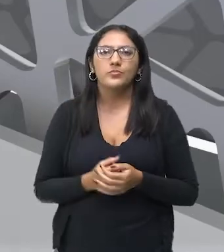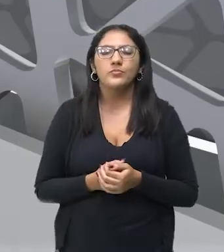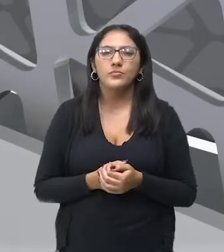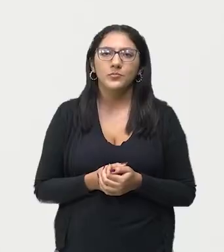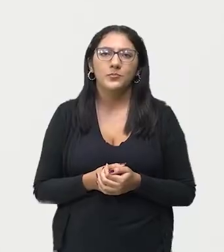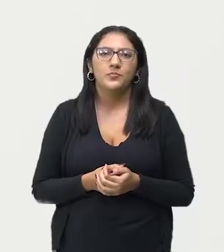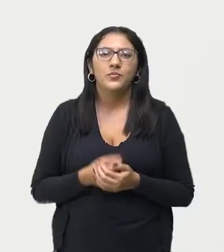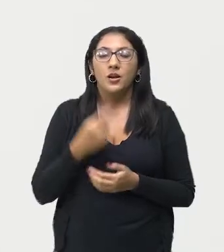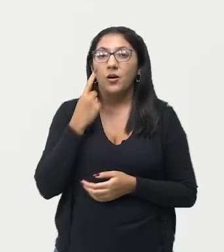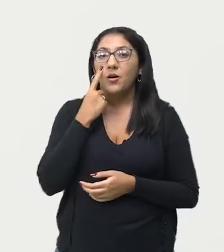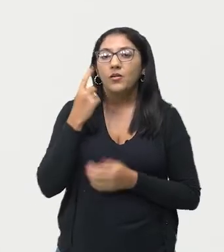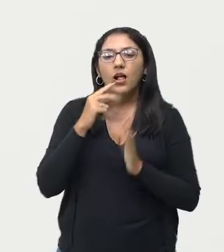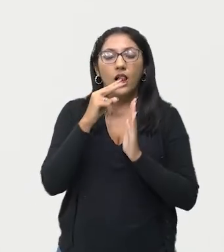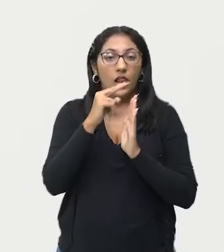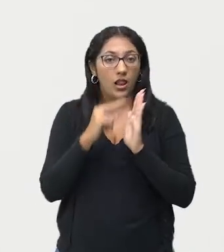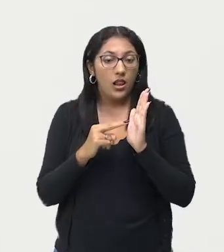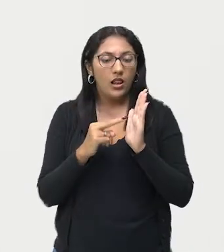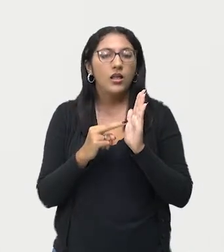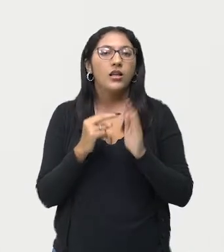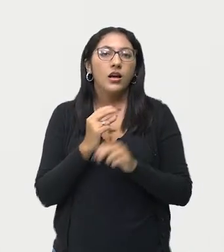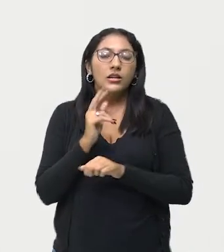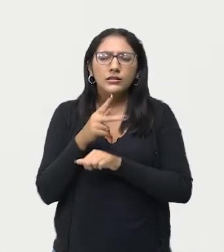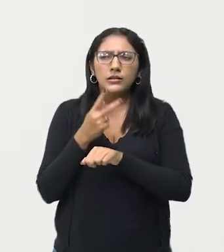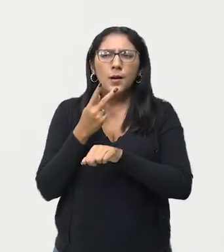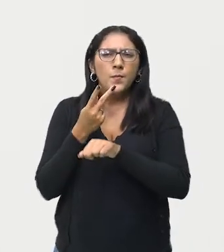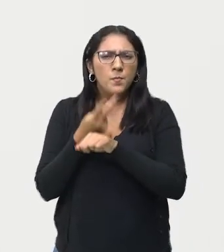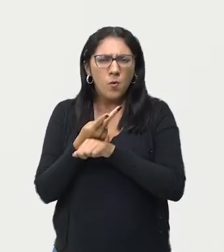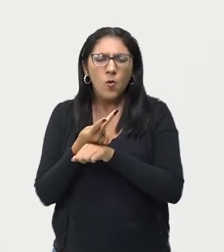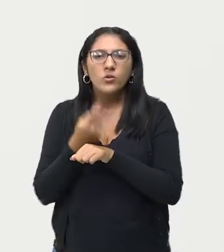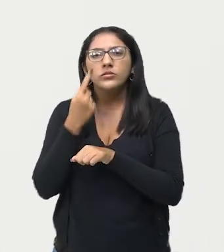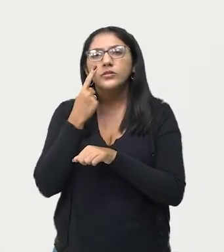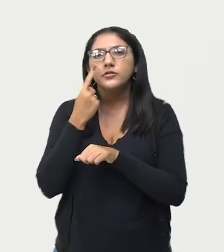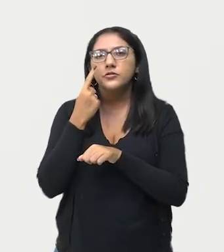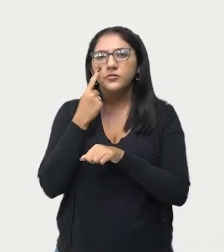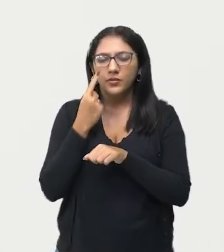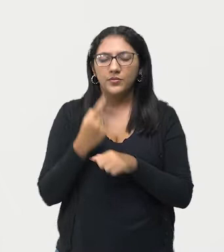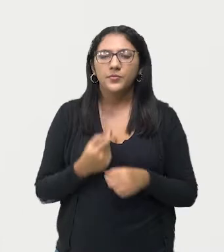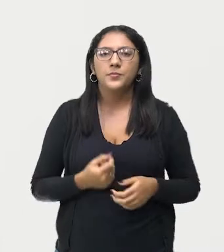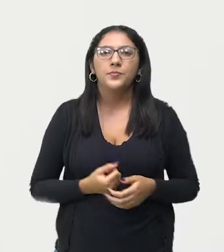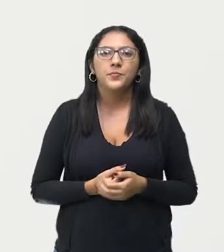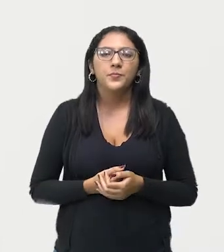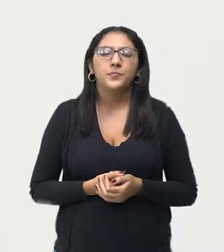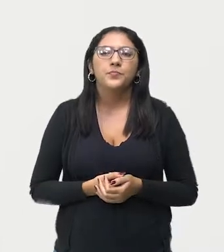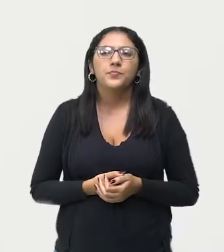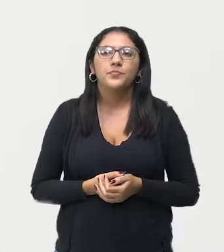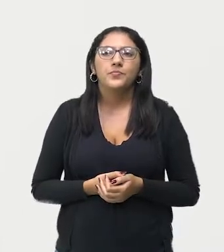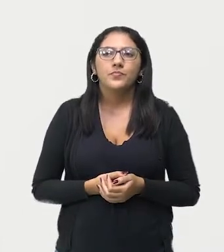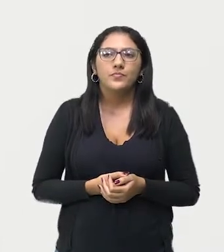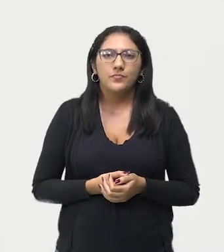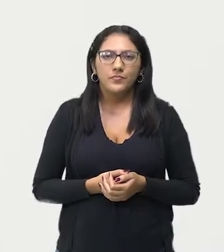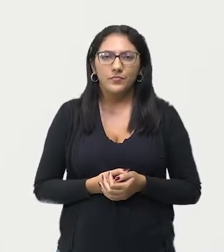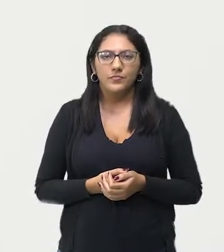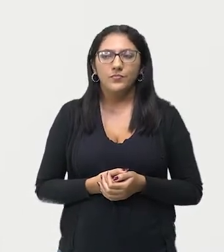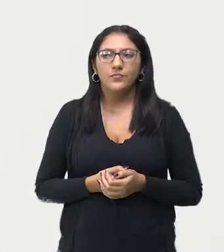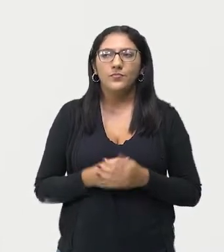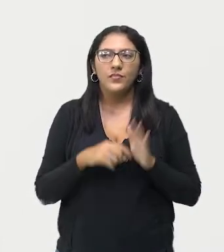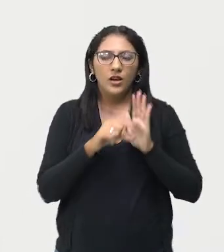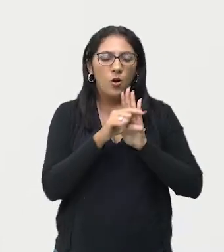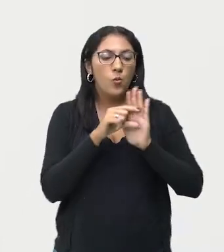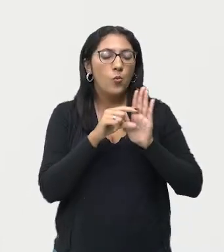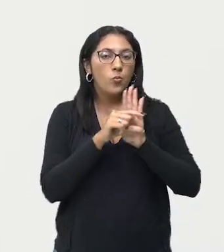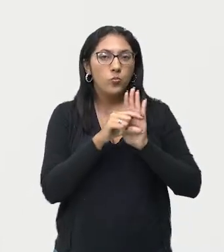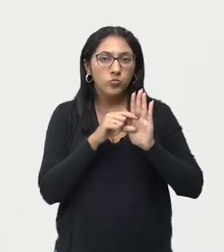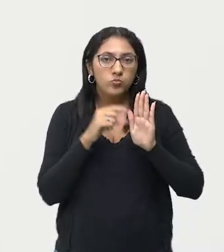vamos à leitura e depois a gente vai separar o que é um fato, o que é uma opinião, ok? No artigo de opinião